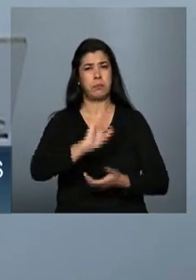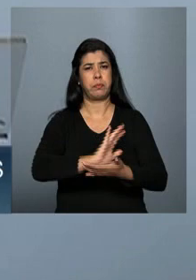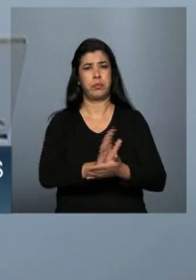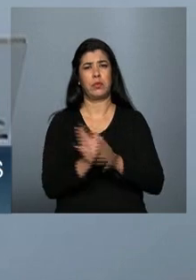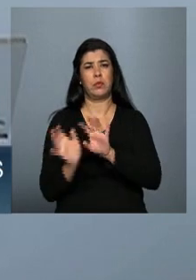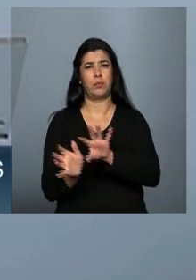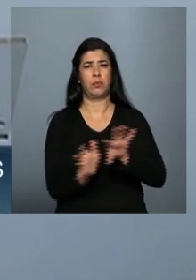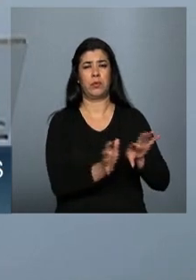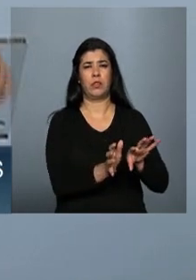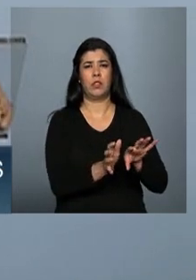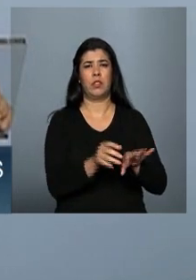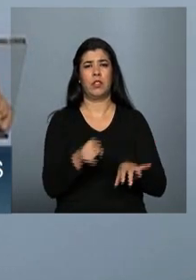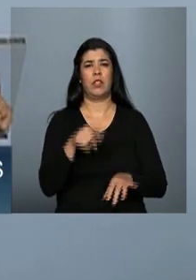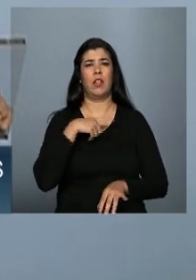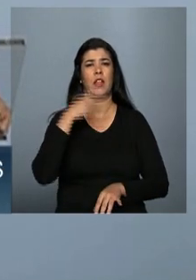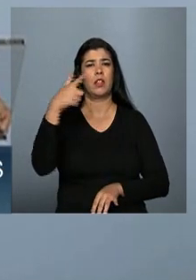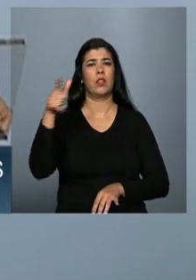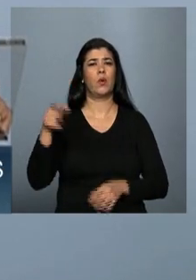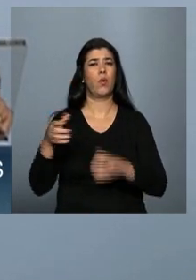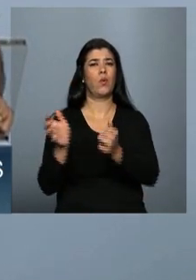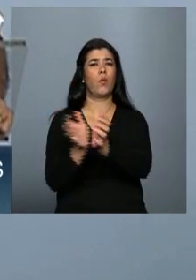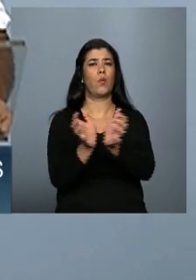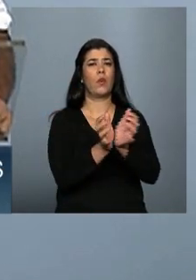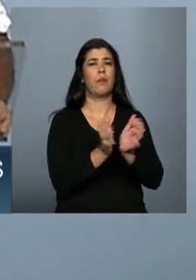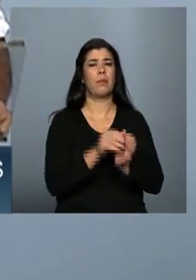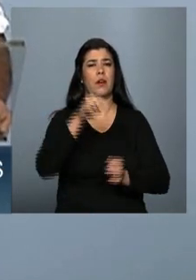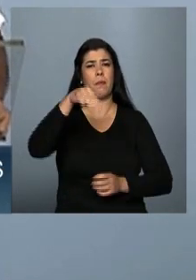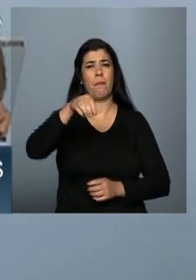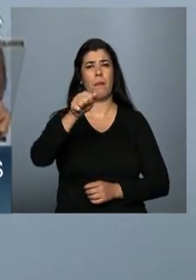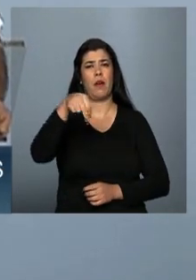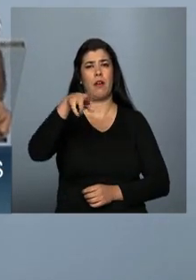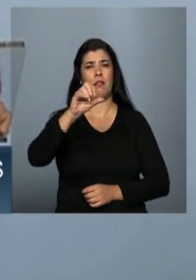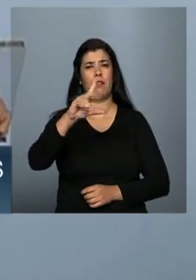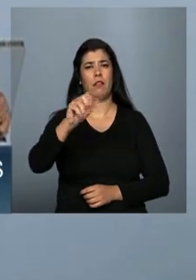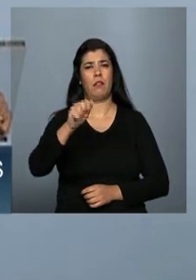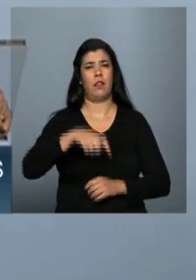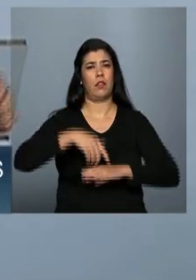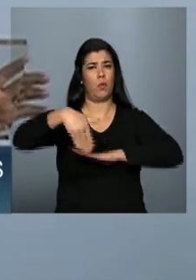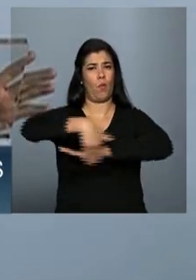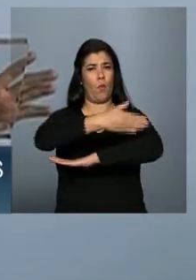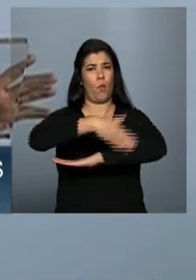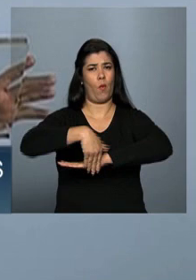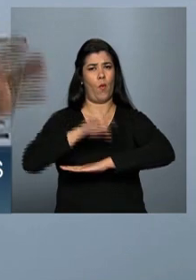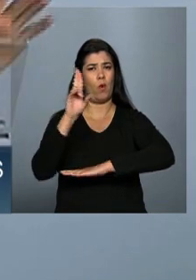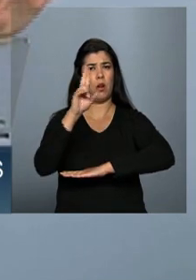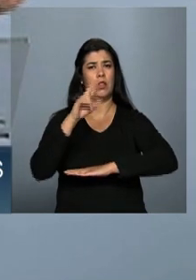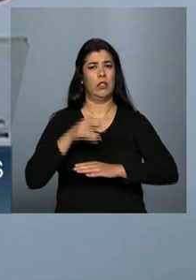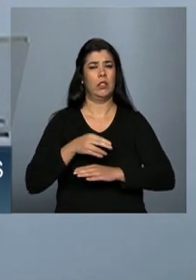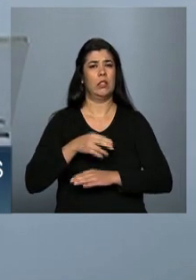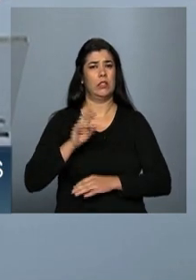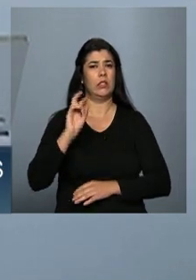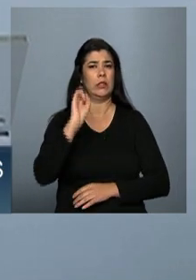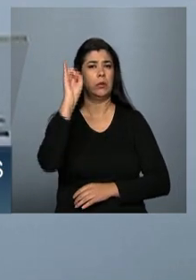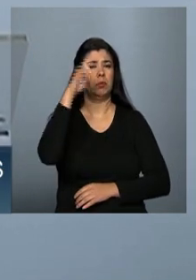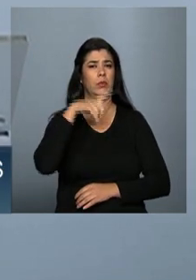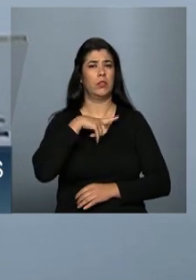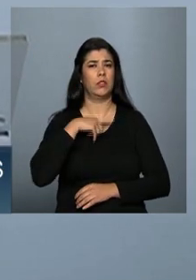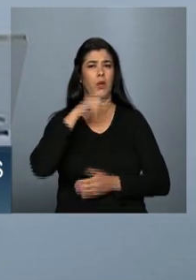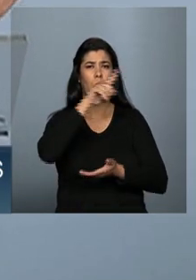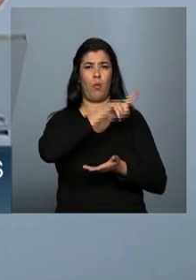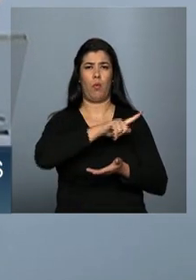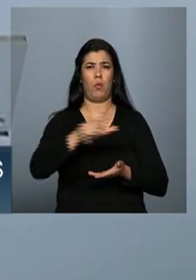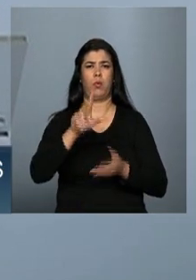cidade. Só uma marca, Avenida Cesário de Melo, que passa ali fora, era um lugar que a gente chamava aqui de